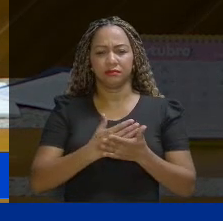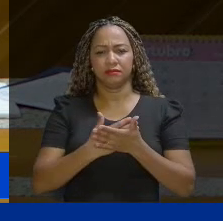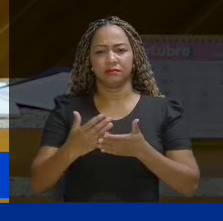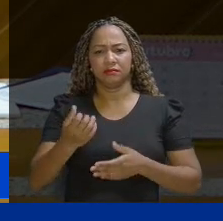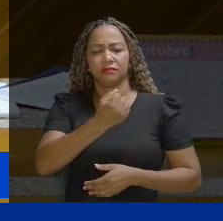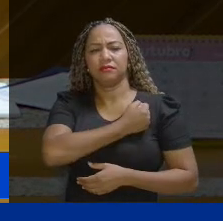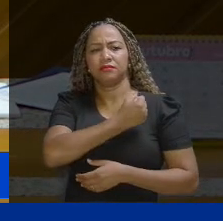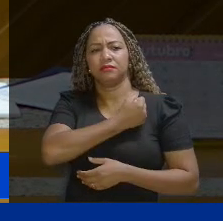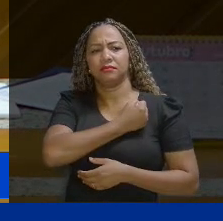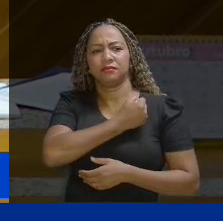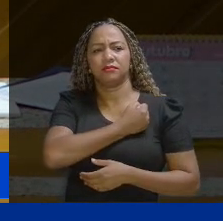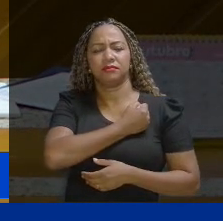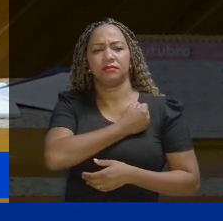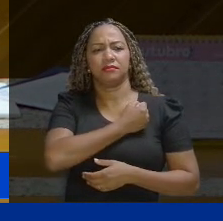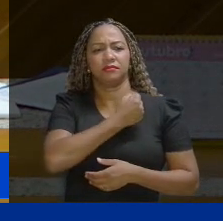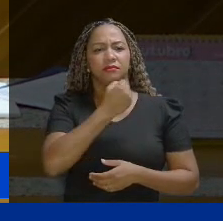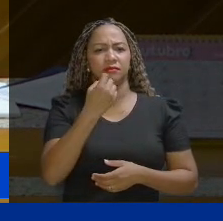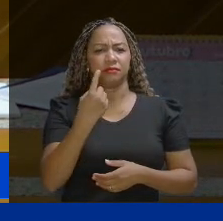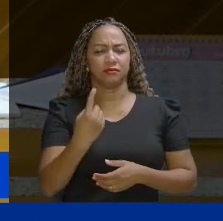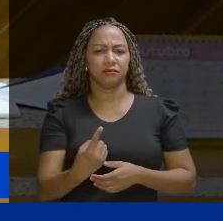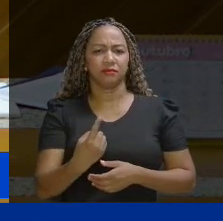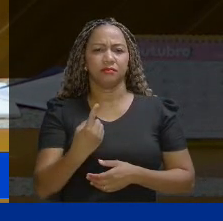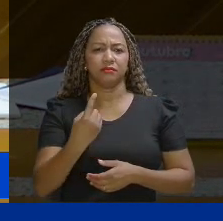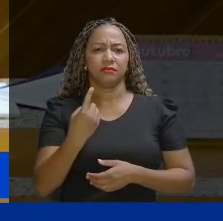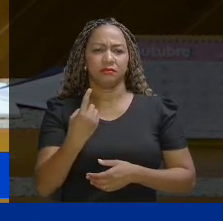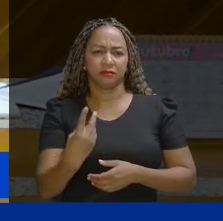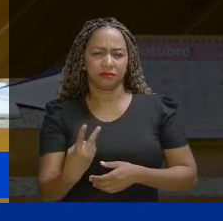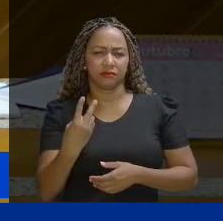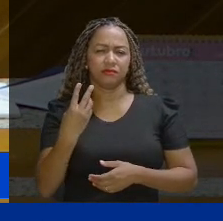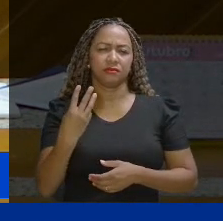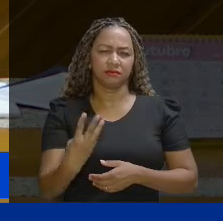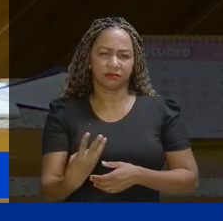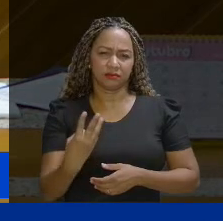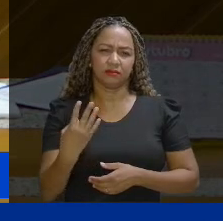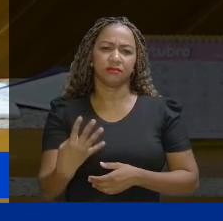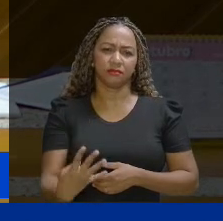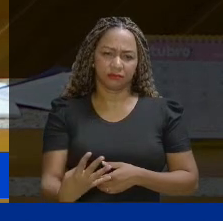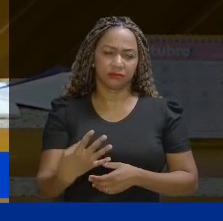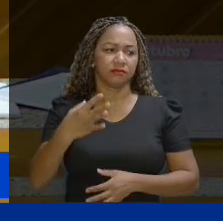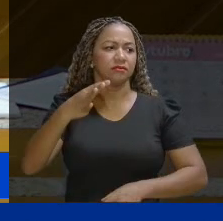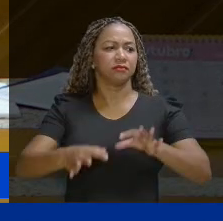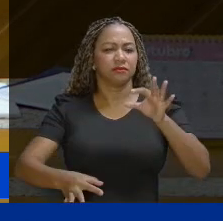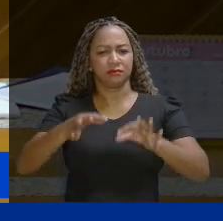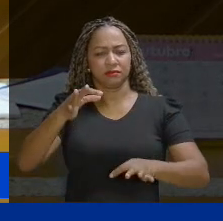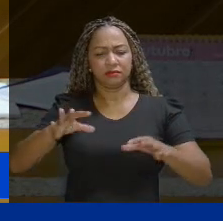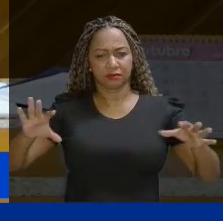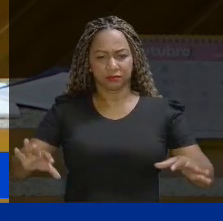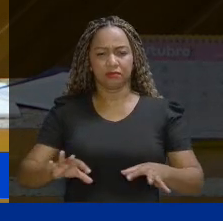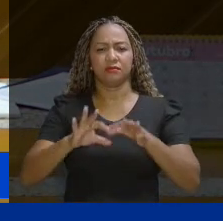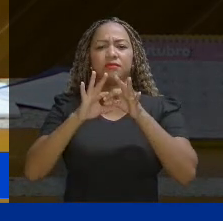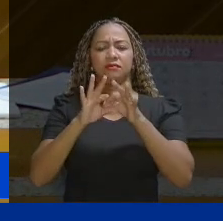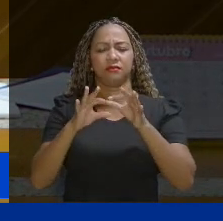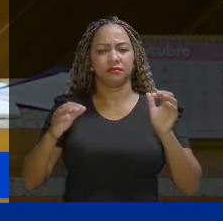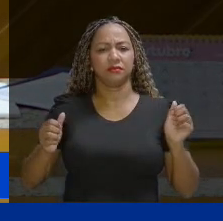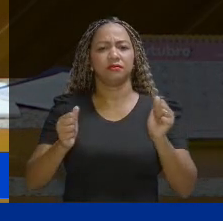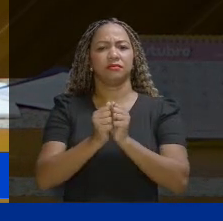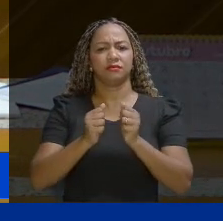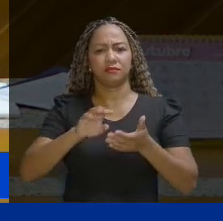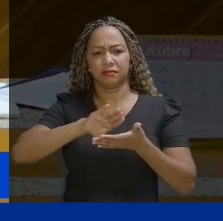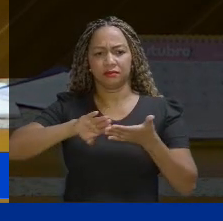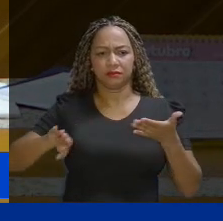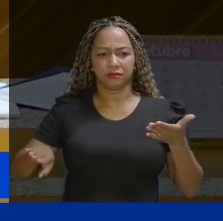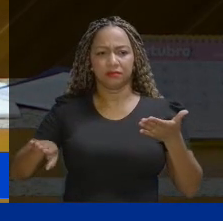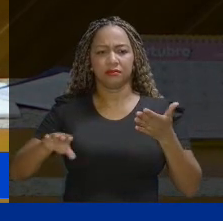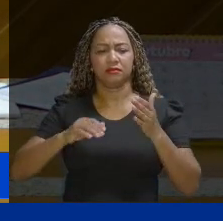É o número 2, o número 13 e o número 4 da pauta, que são julgados em conjunto. Eu estou aqui